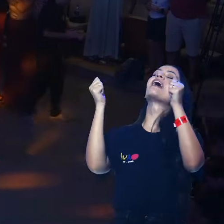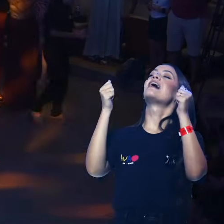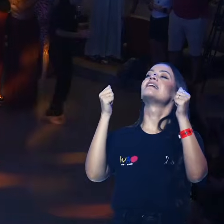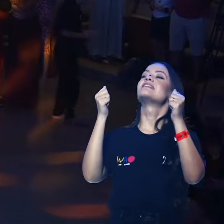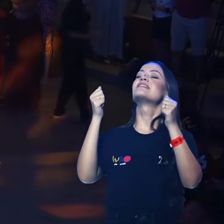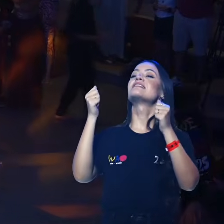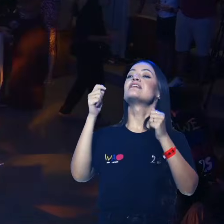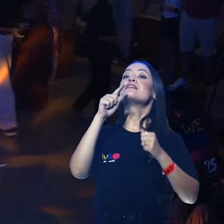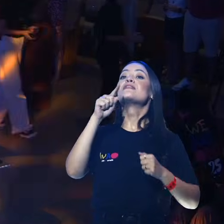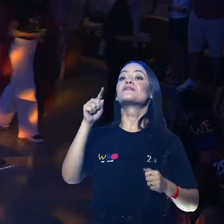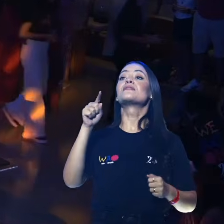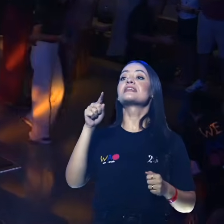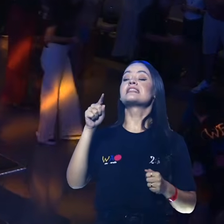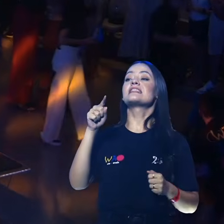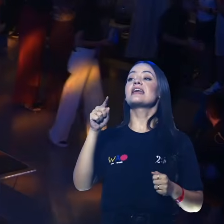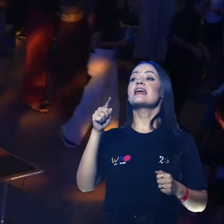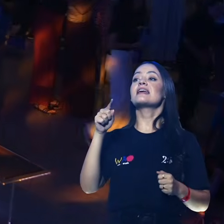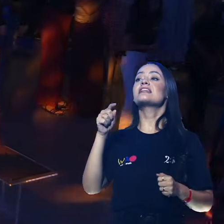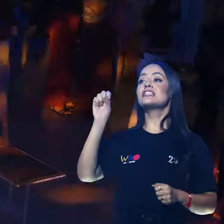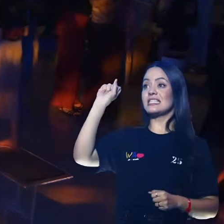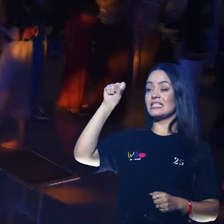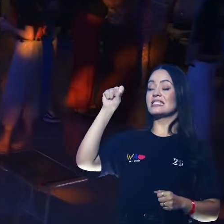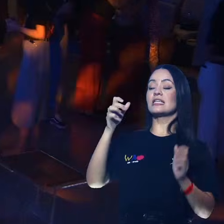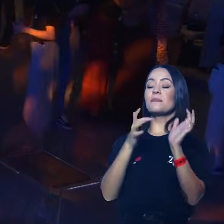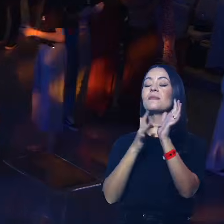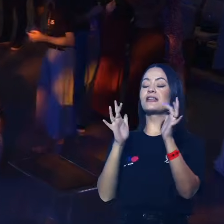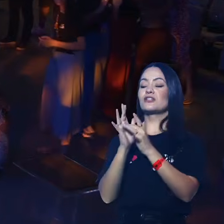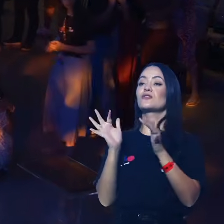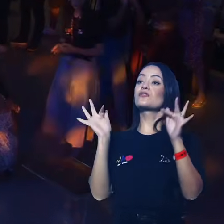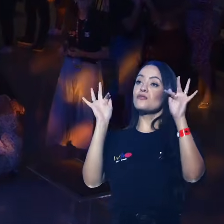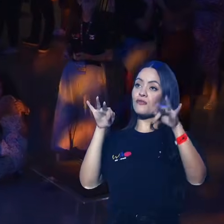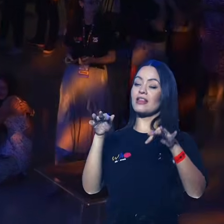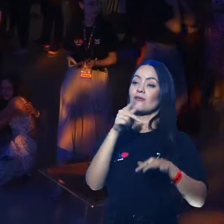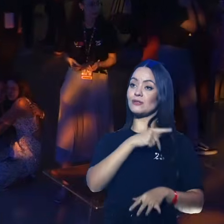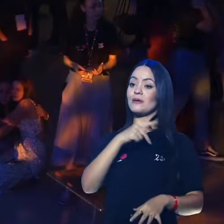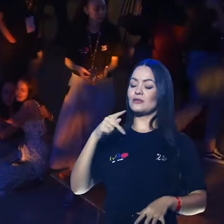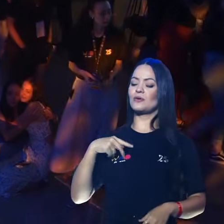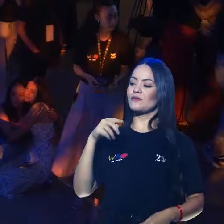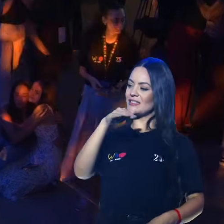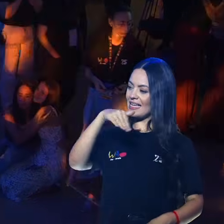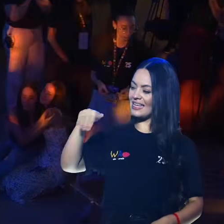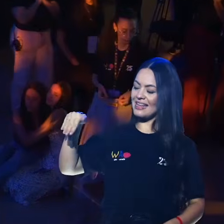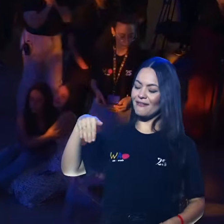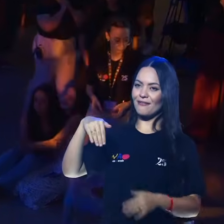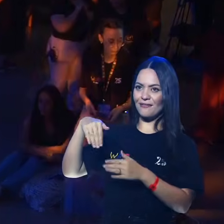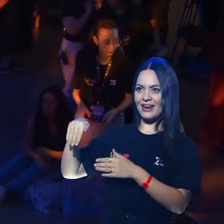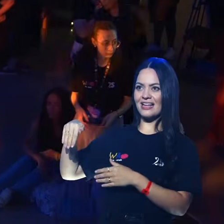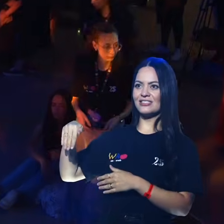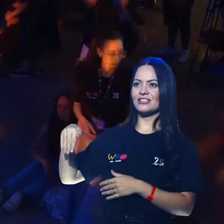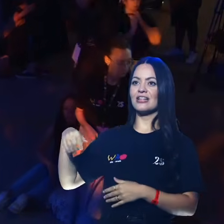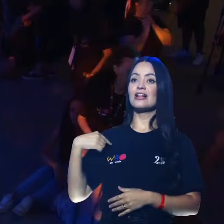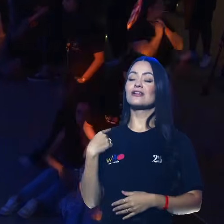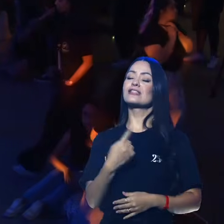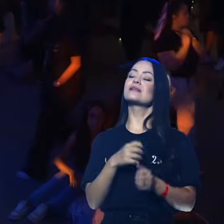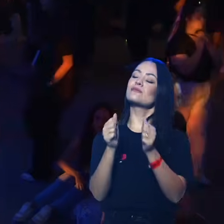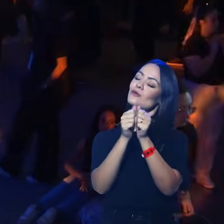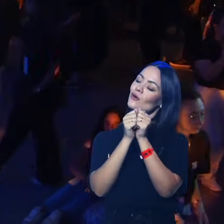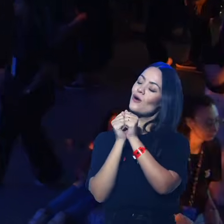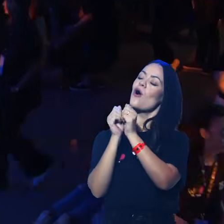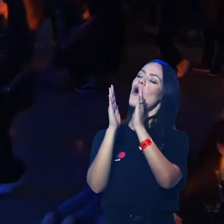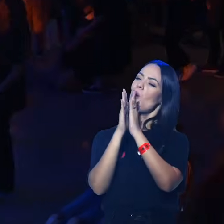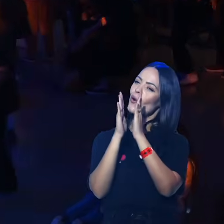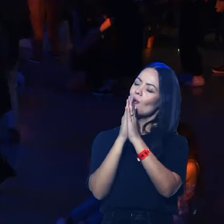Você que tomou essa decisão hoje, aqui no final os pastores vão estar na frente. Você pode vir aqui, a gente queria orar por você,